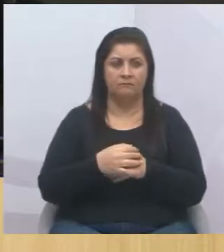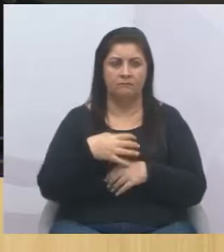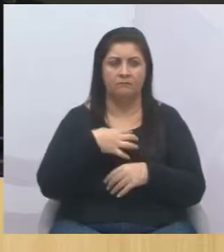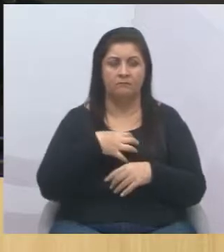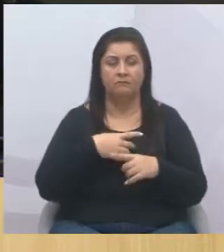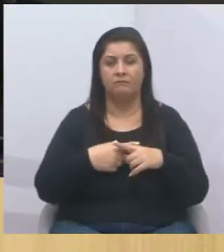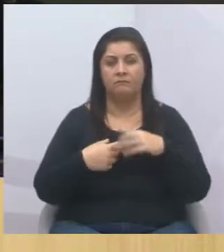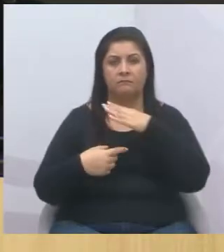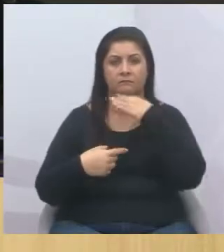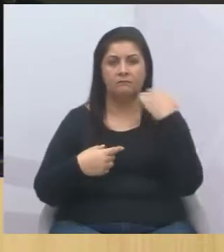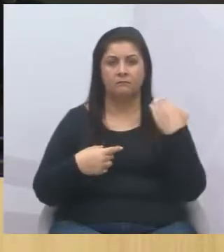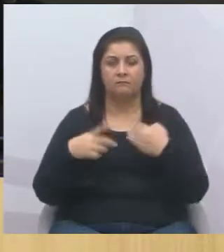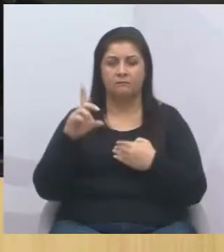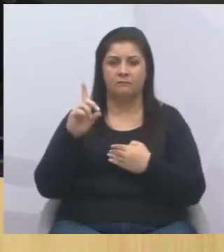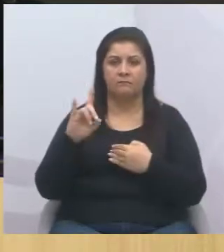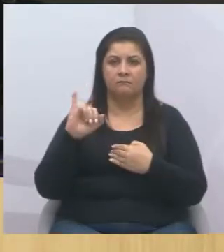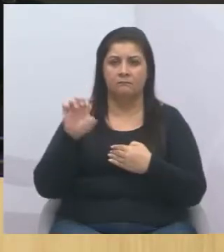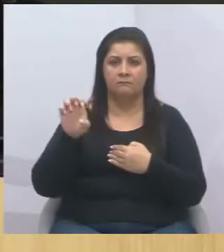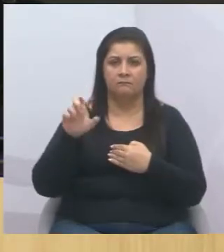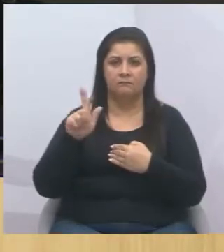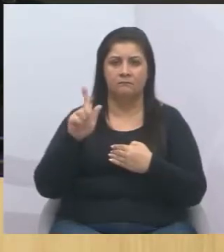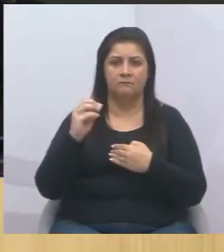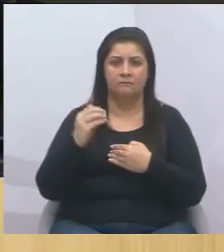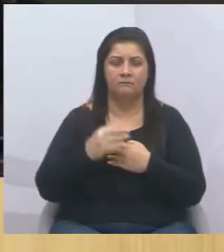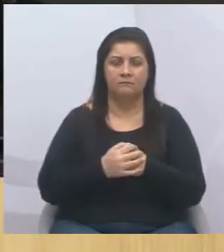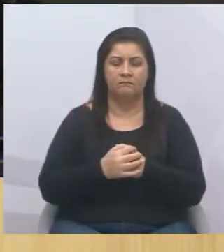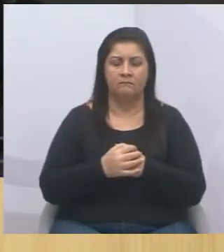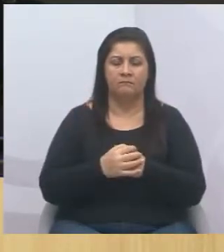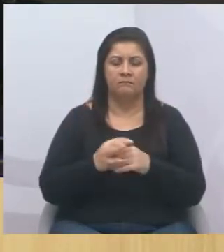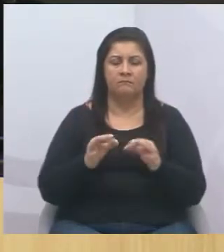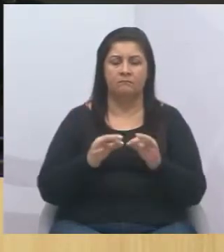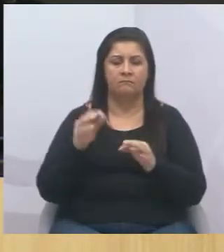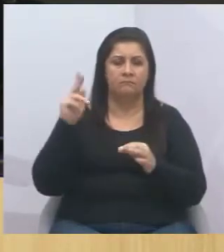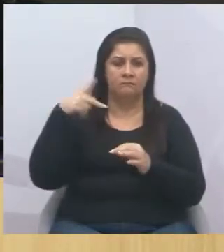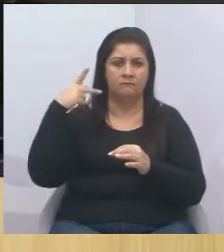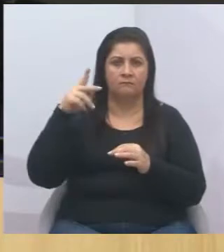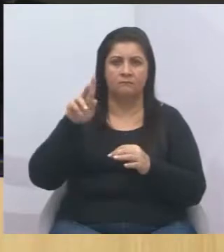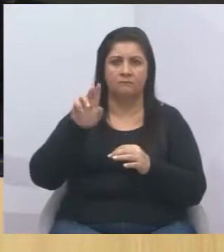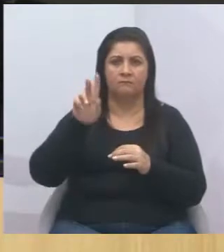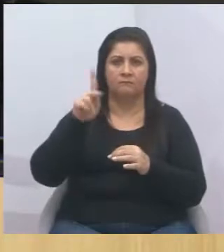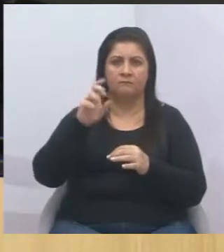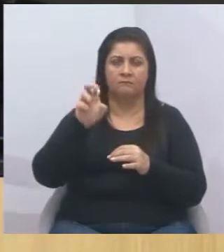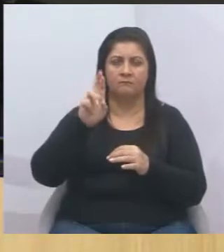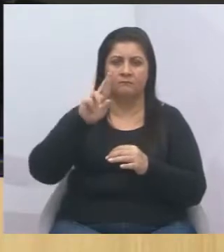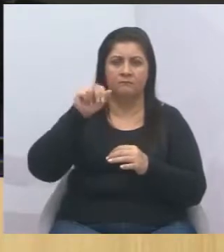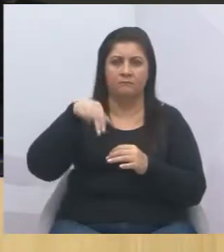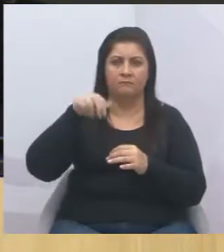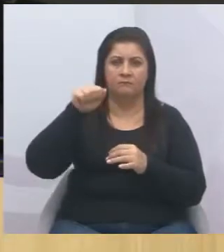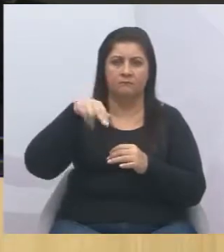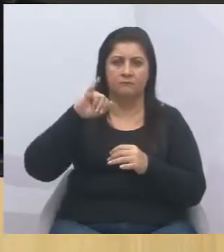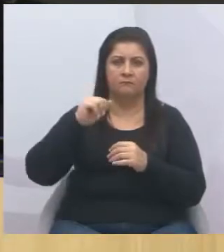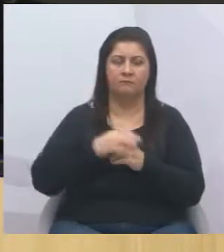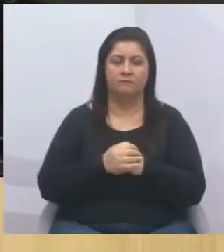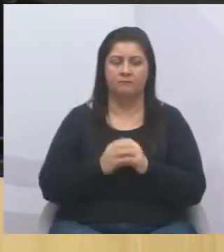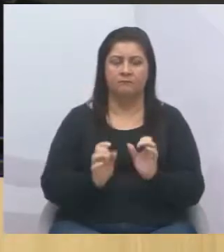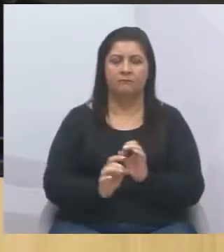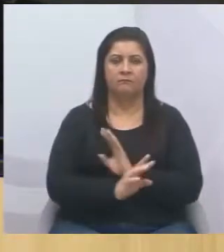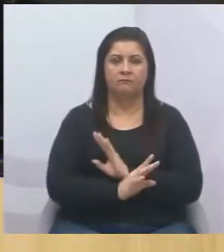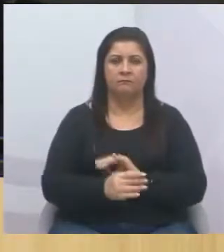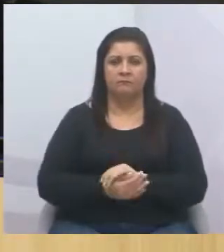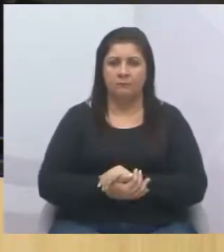pelo falecimento de Diego Costa. Voto formulado pelo vereador Hernani Barreto. Não temos mais voto de pesar, senhor